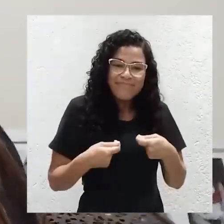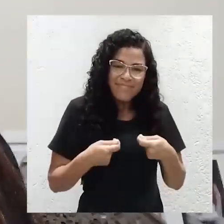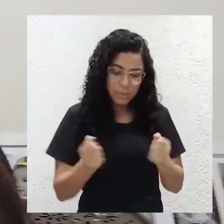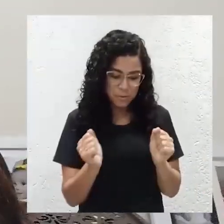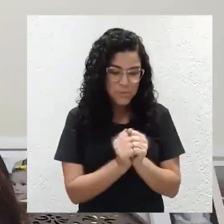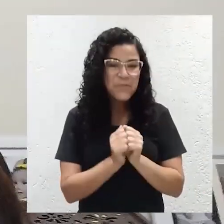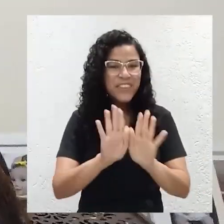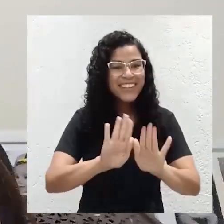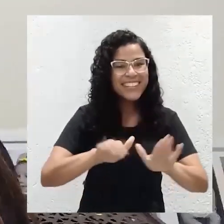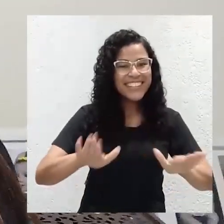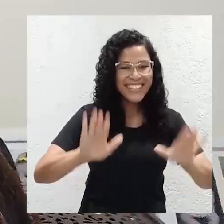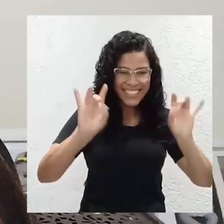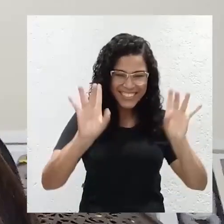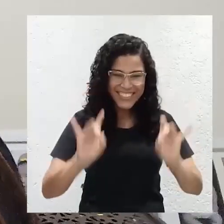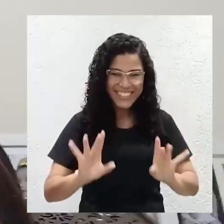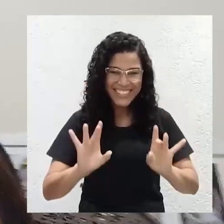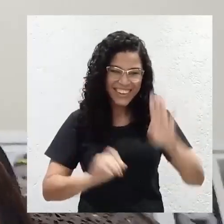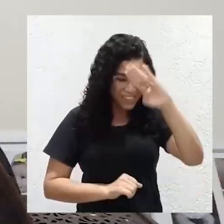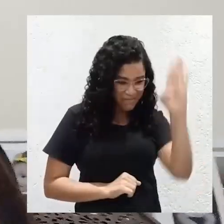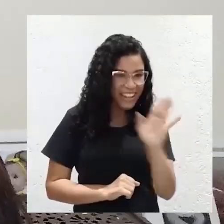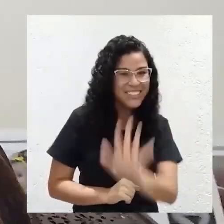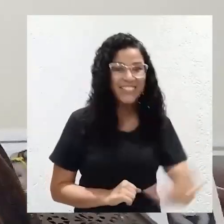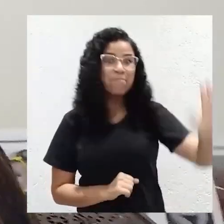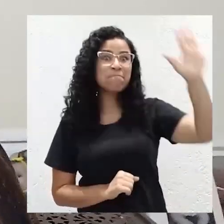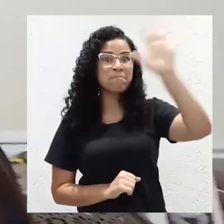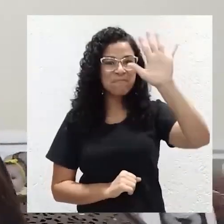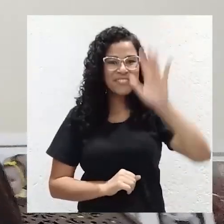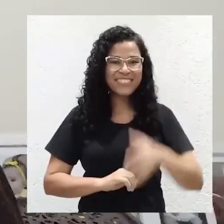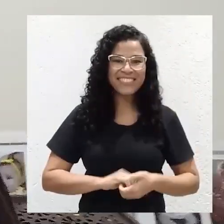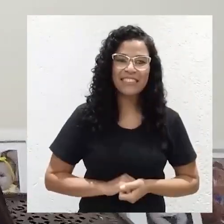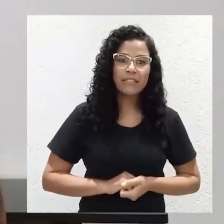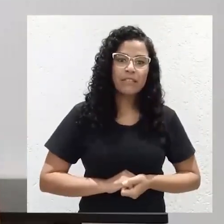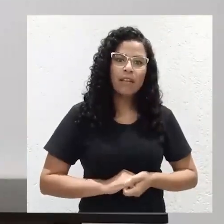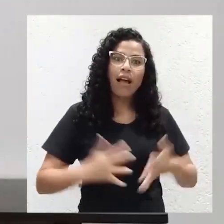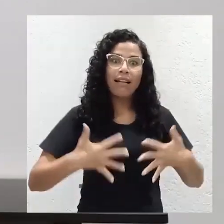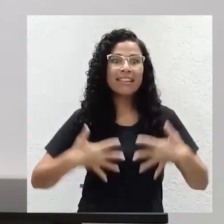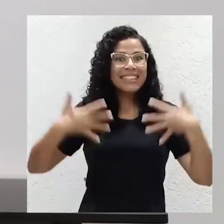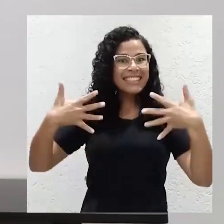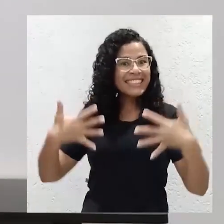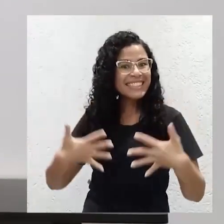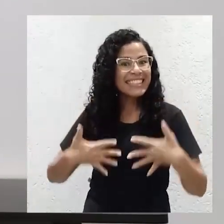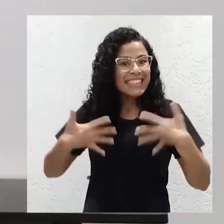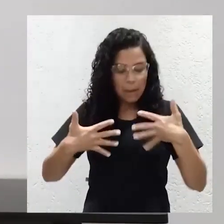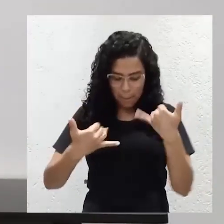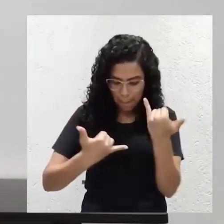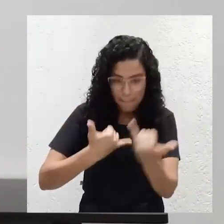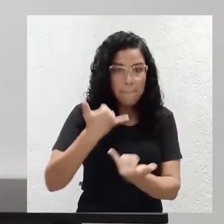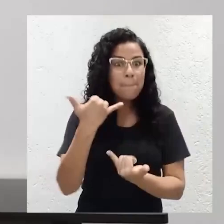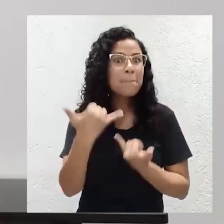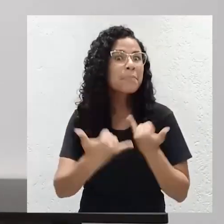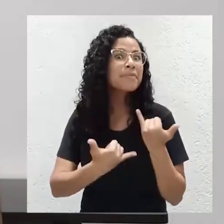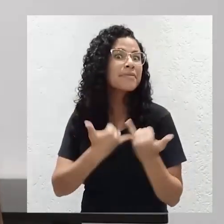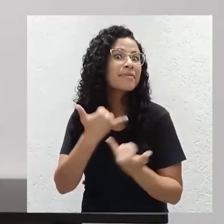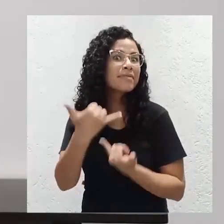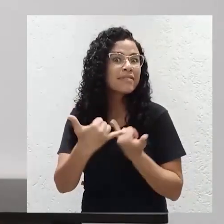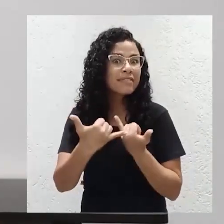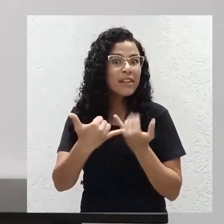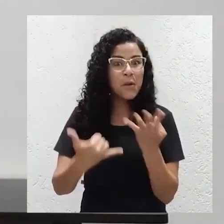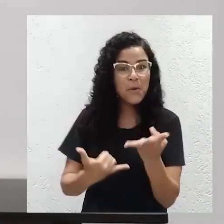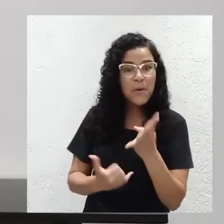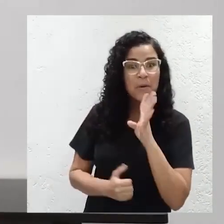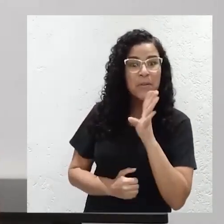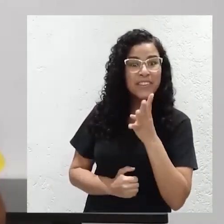aprendizagens com as crianças mais especiais desse Brasil inteiro. É alegria,